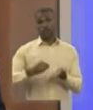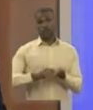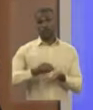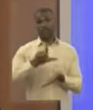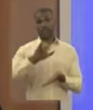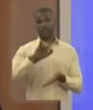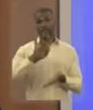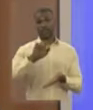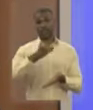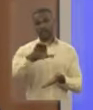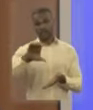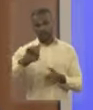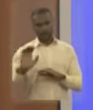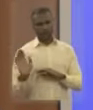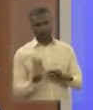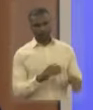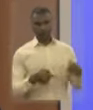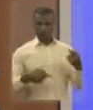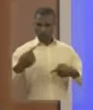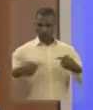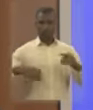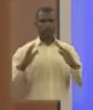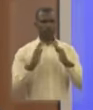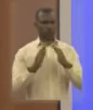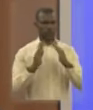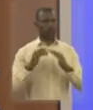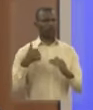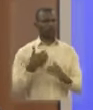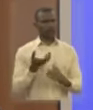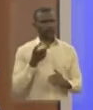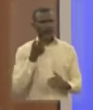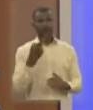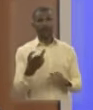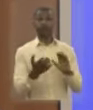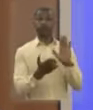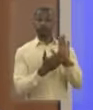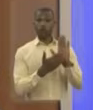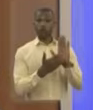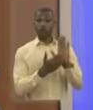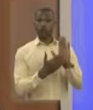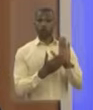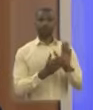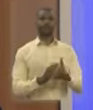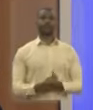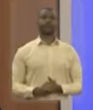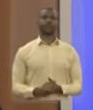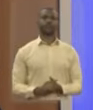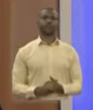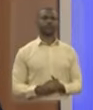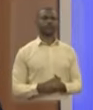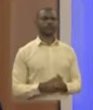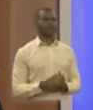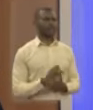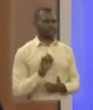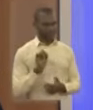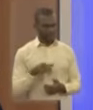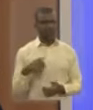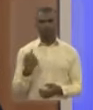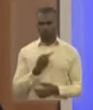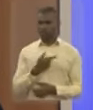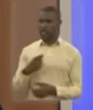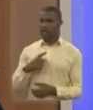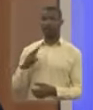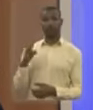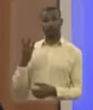vamos vamos falar aqui de política Habitacional porque eu tô aqui e quero repetir tô aqui para falar de proposta nós temos sim três